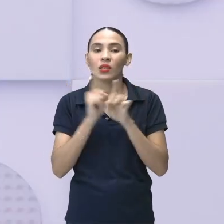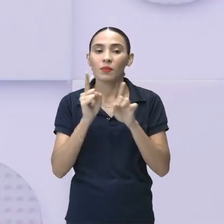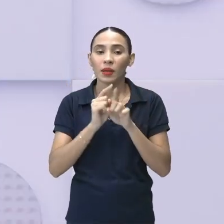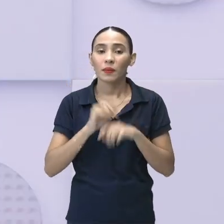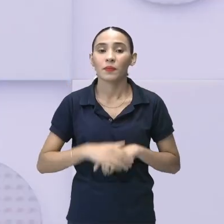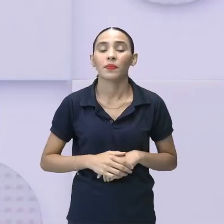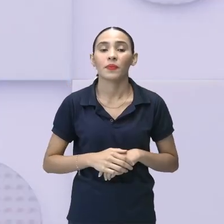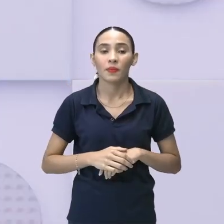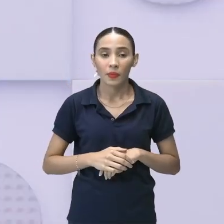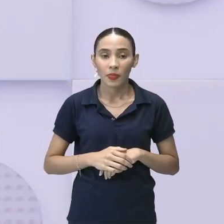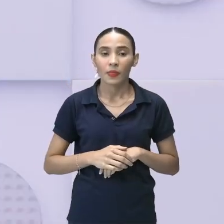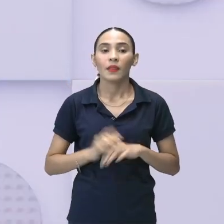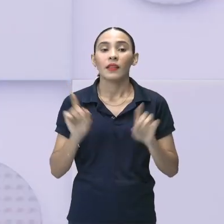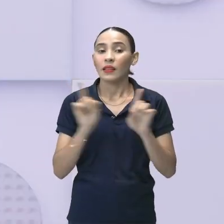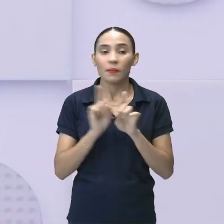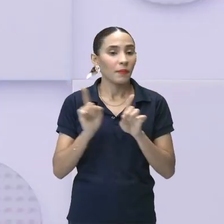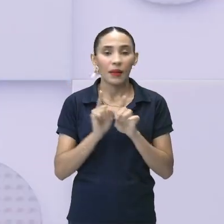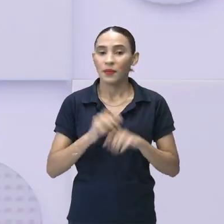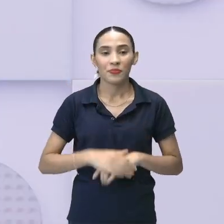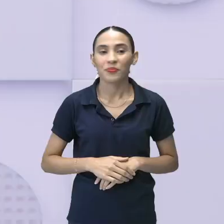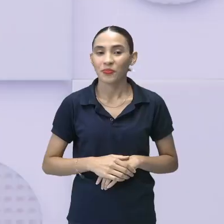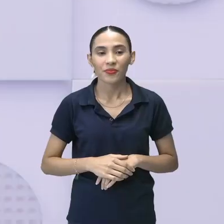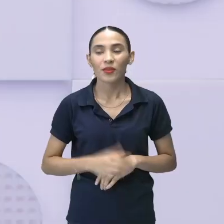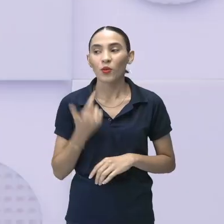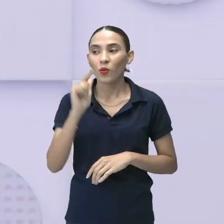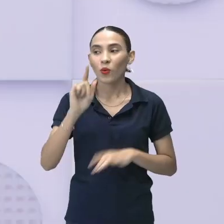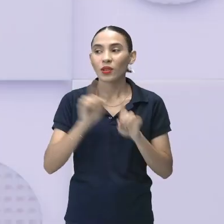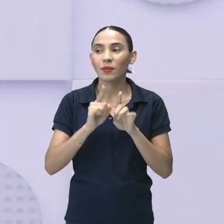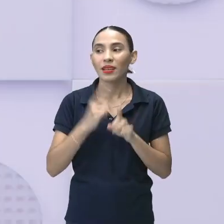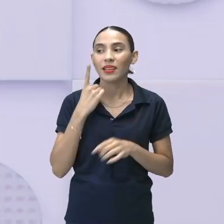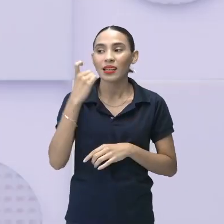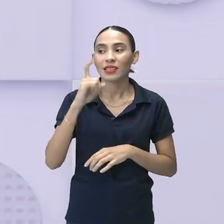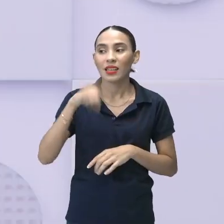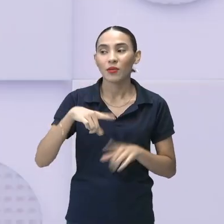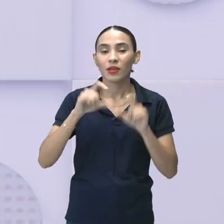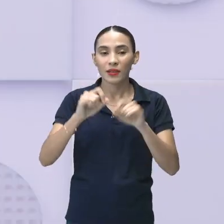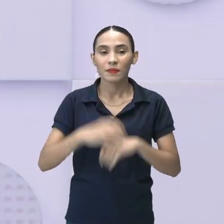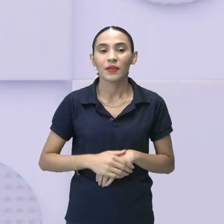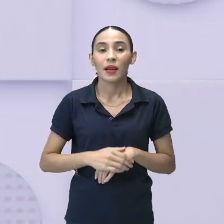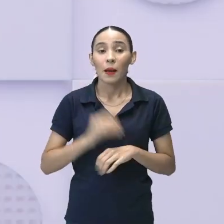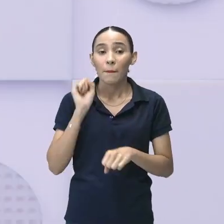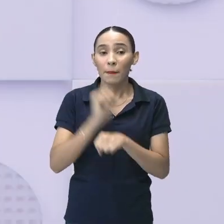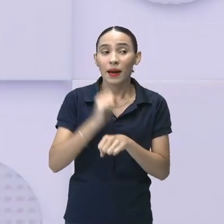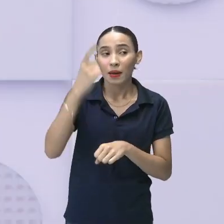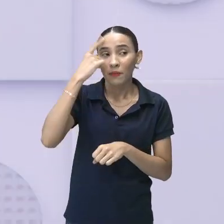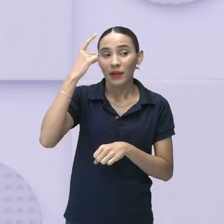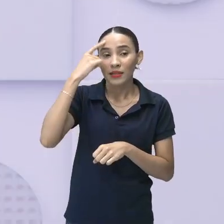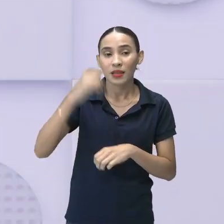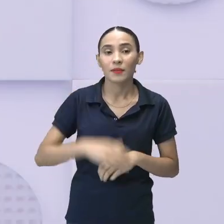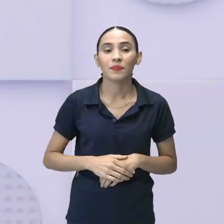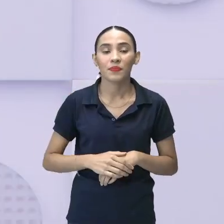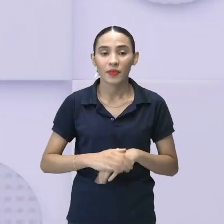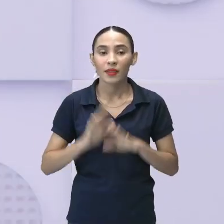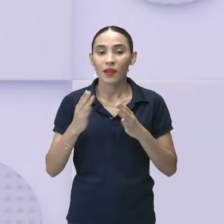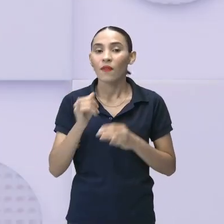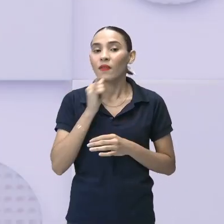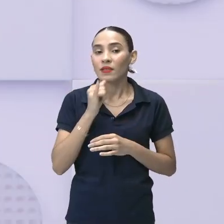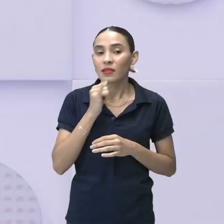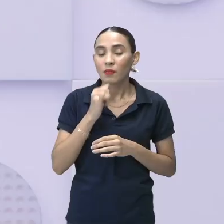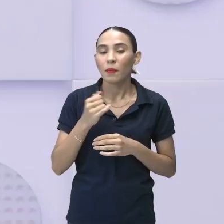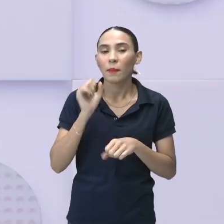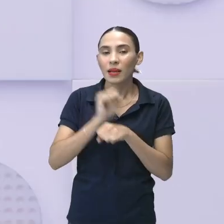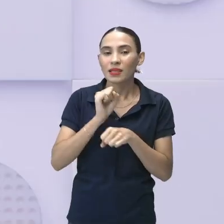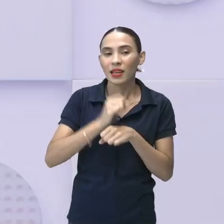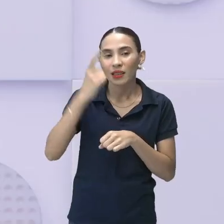vacinação em saúde pública, o debate sobre a obrigatoriedade da vacinação, especialmente em tempos de pandemia, envolve questões